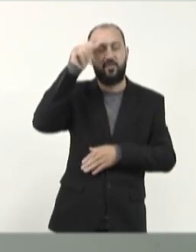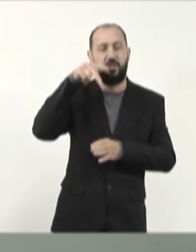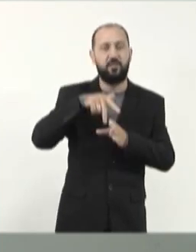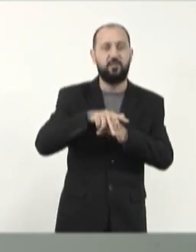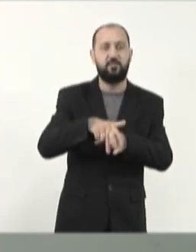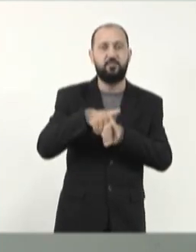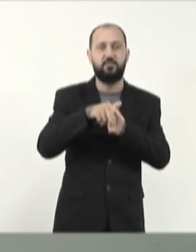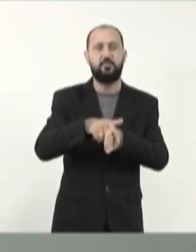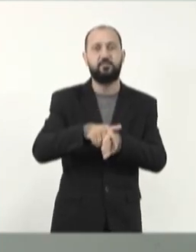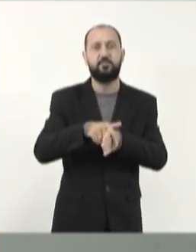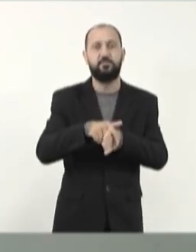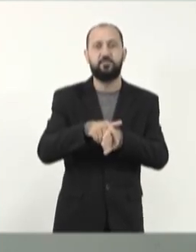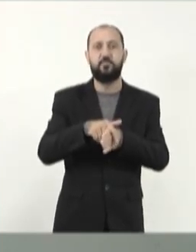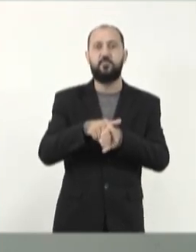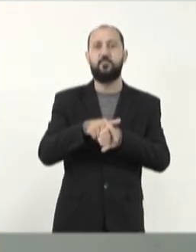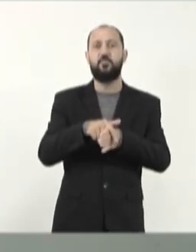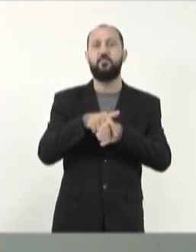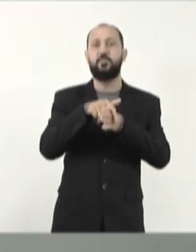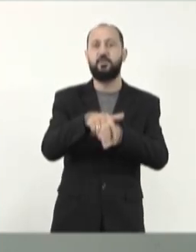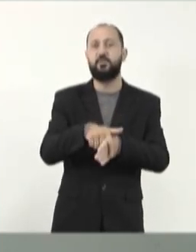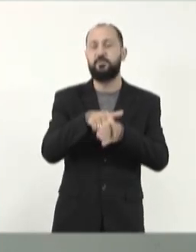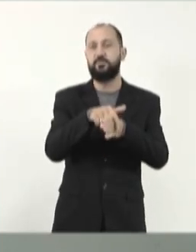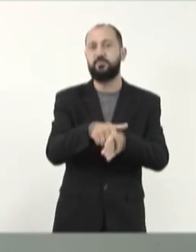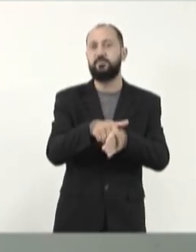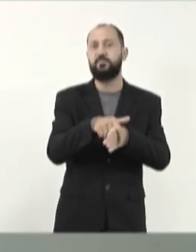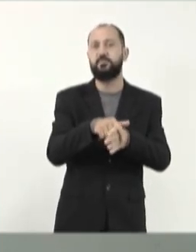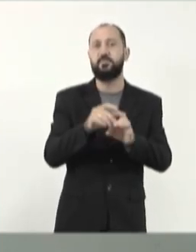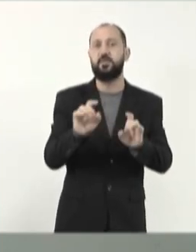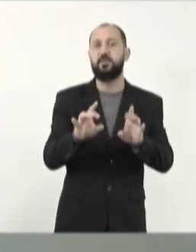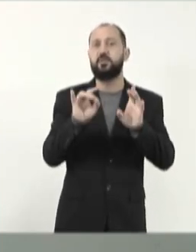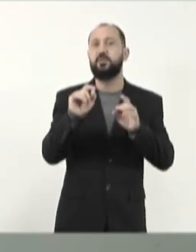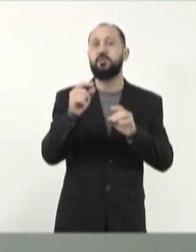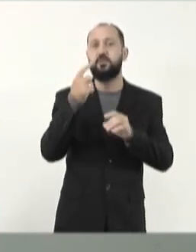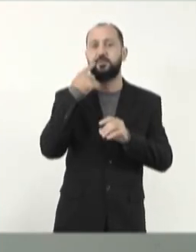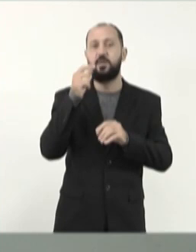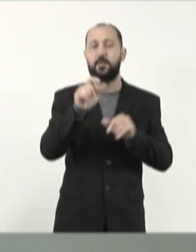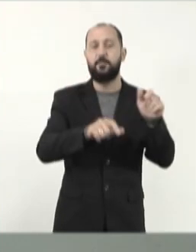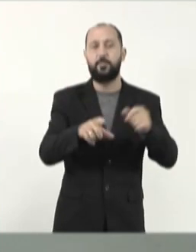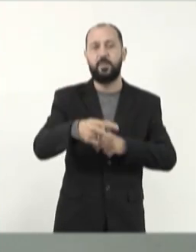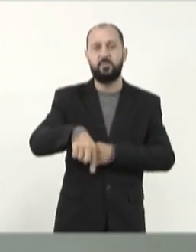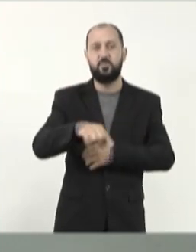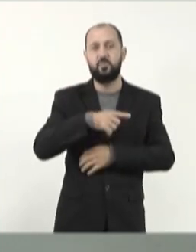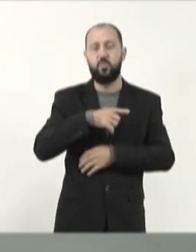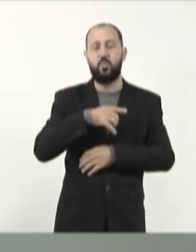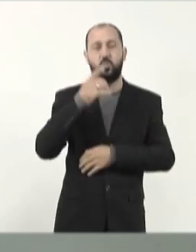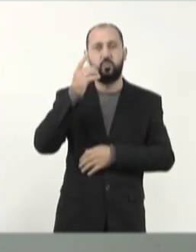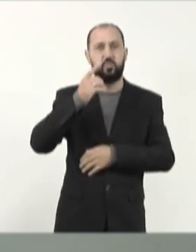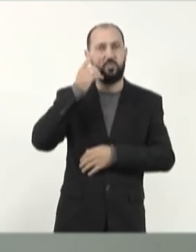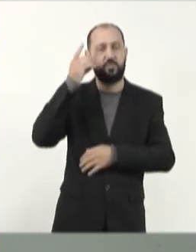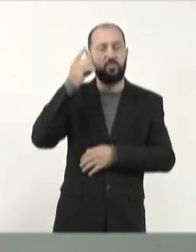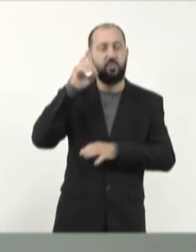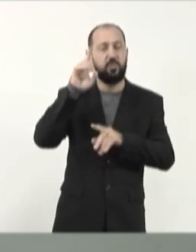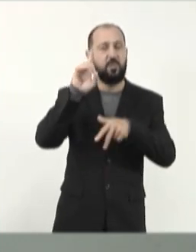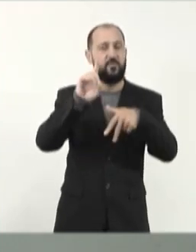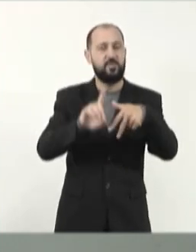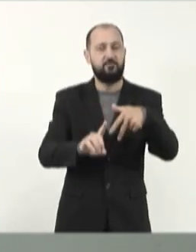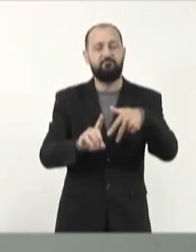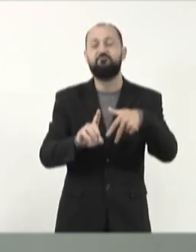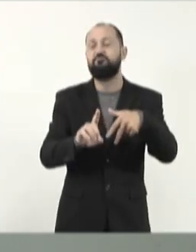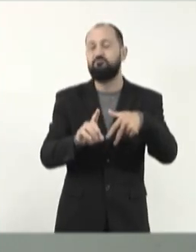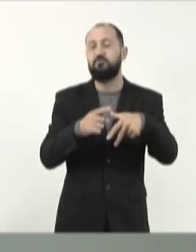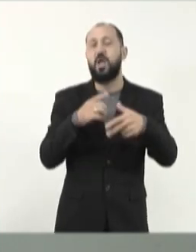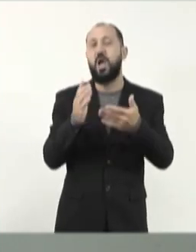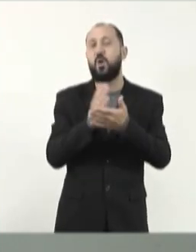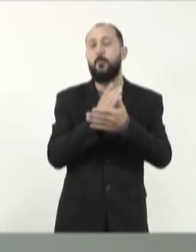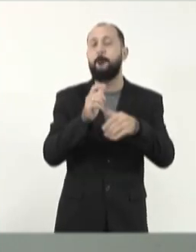cavalo, né? O cavalgar, em especial no tratamento de pessoas com deficiência. Mas existem outras situações também em